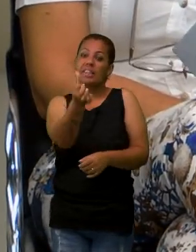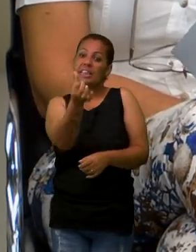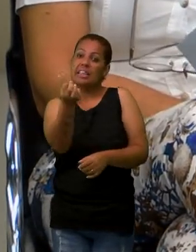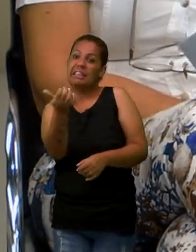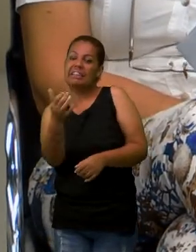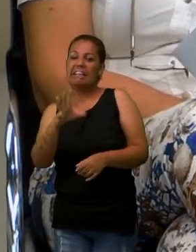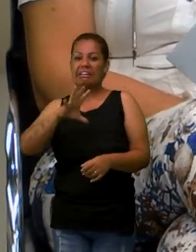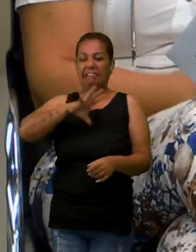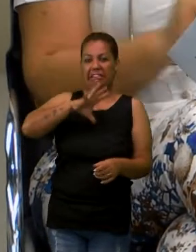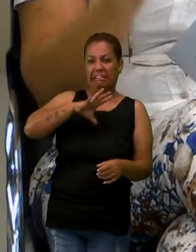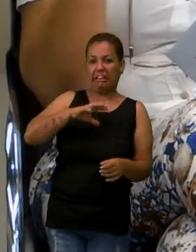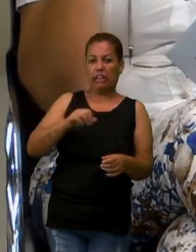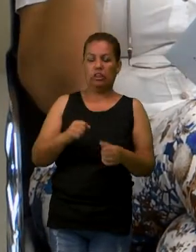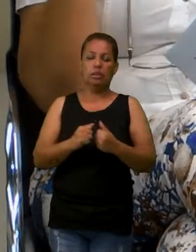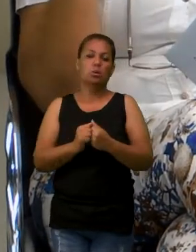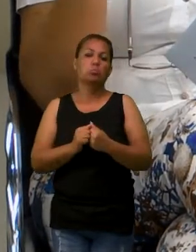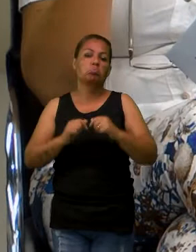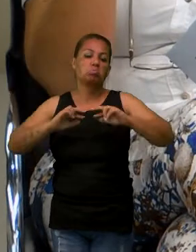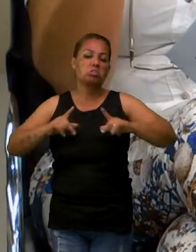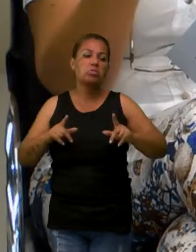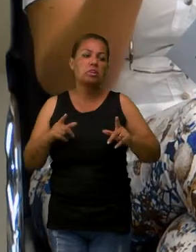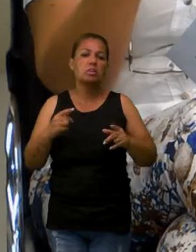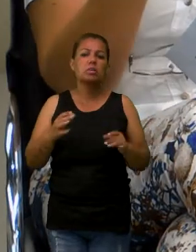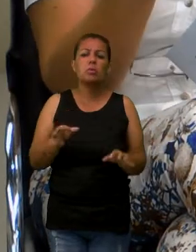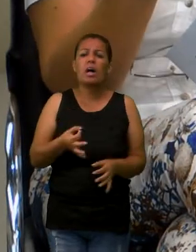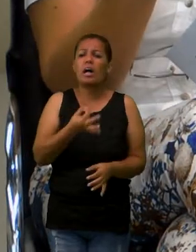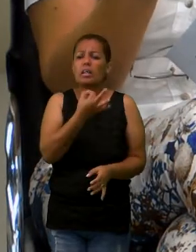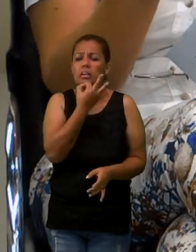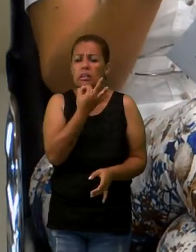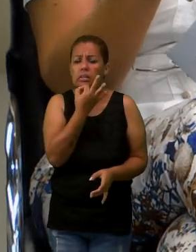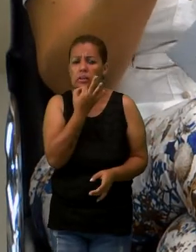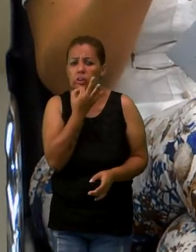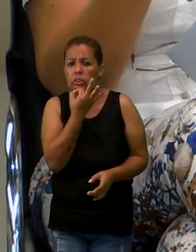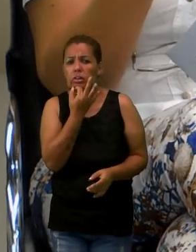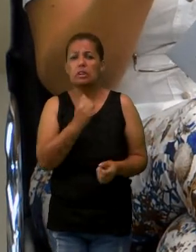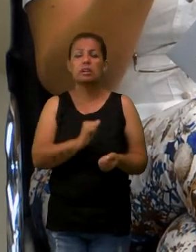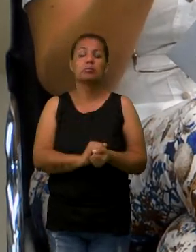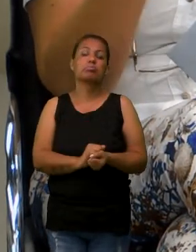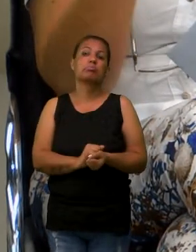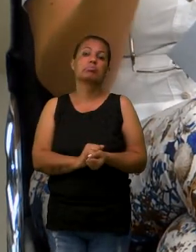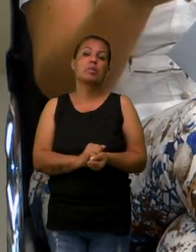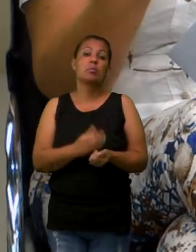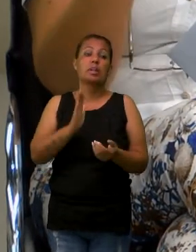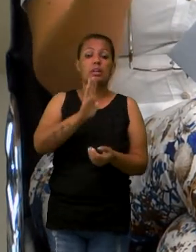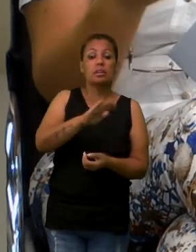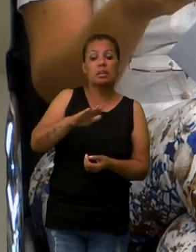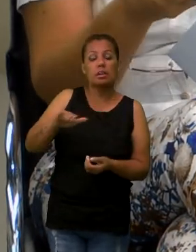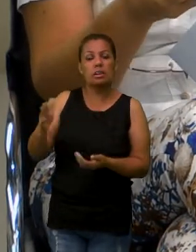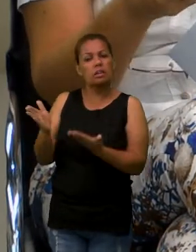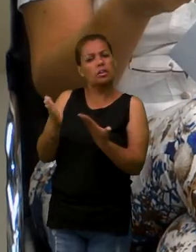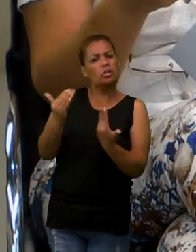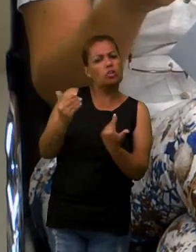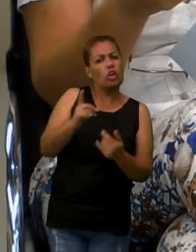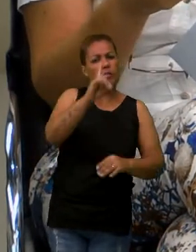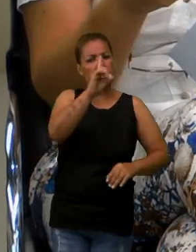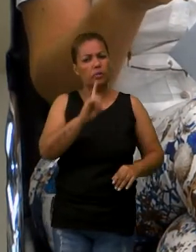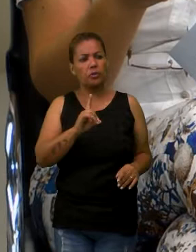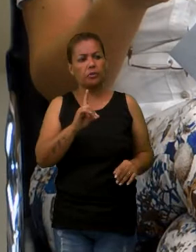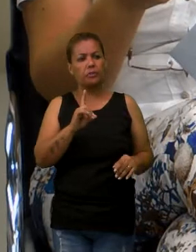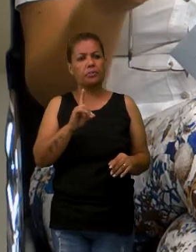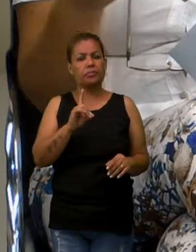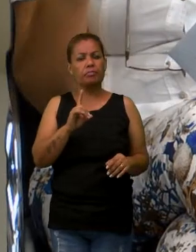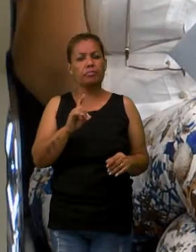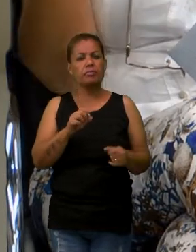cidades né quais as dicas que você dá pra quê os jovens com deficiência